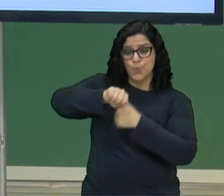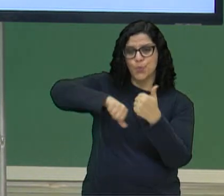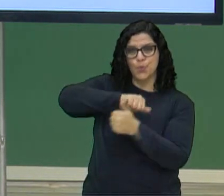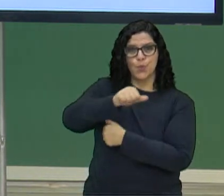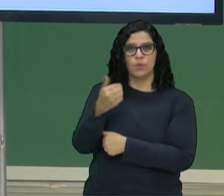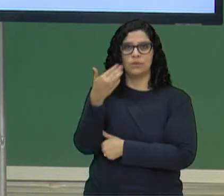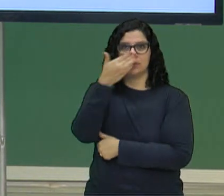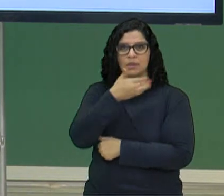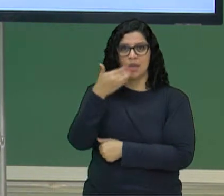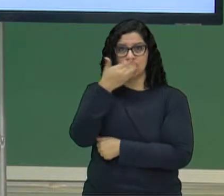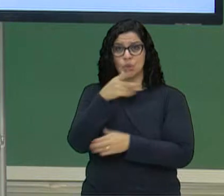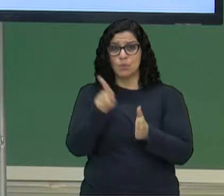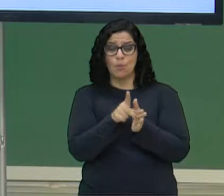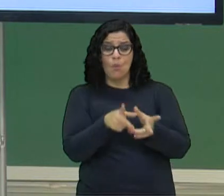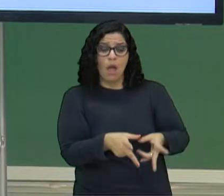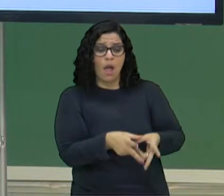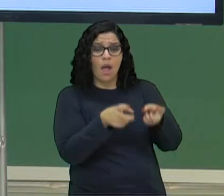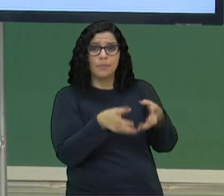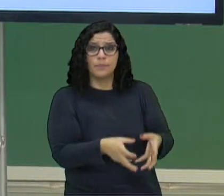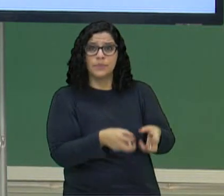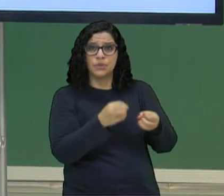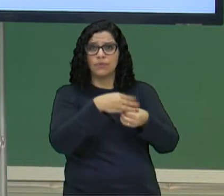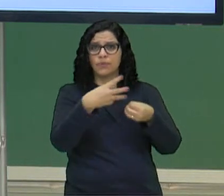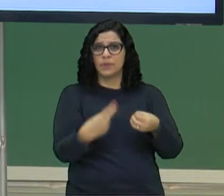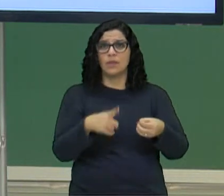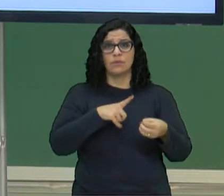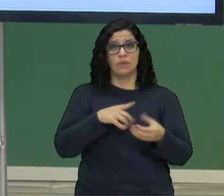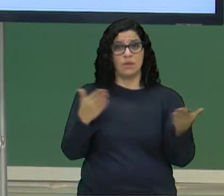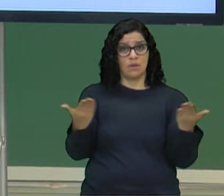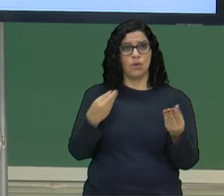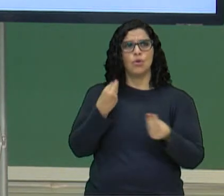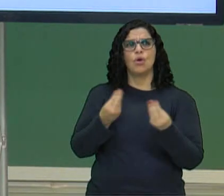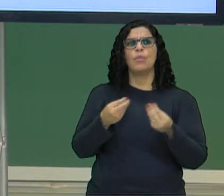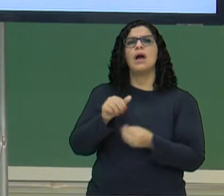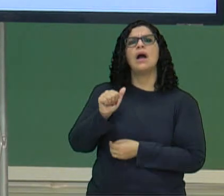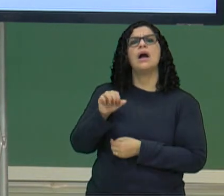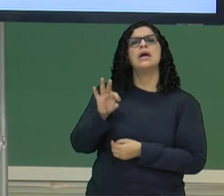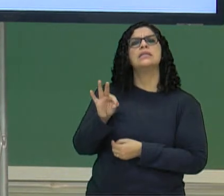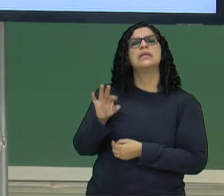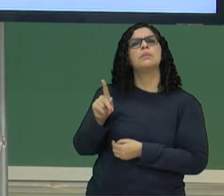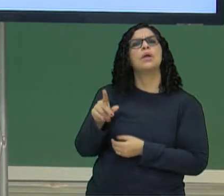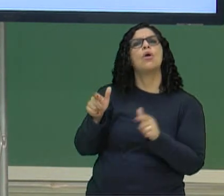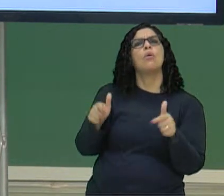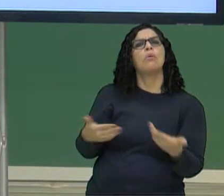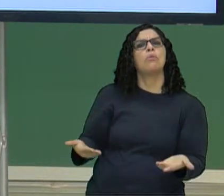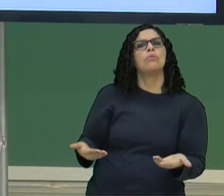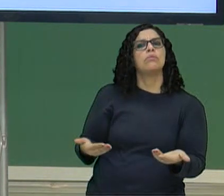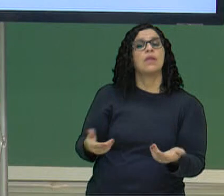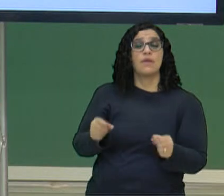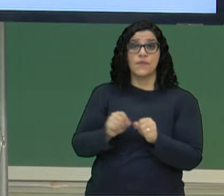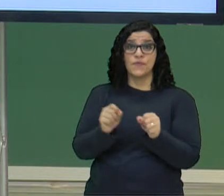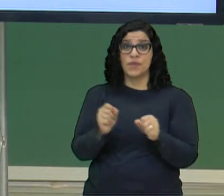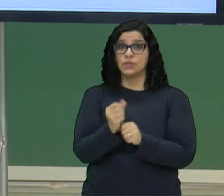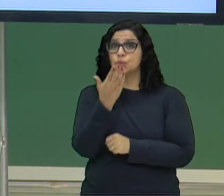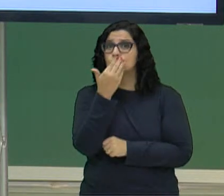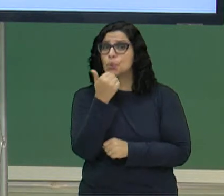a partir dos compostos minerais. Só que, cadê o ATP? Produziu a comida e a